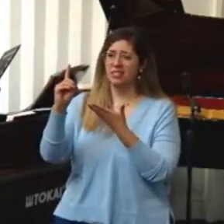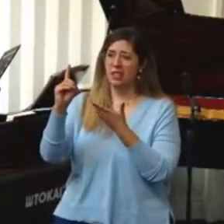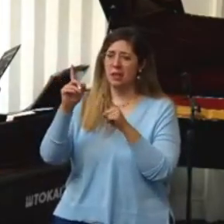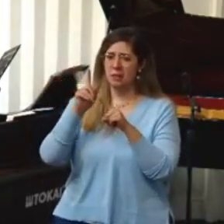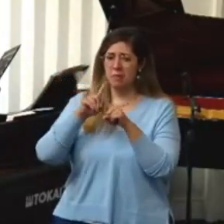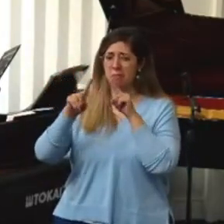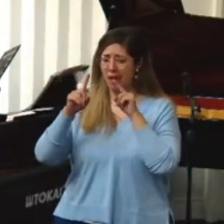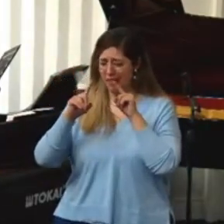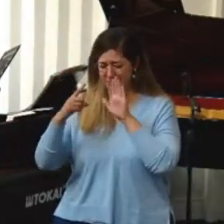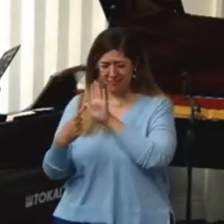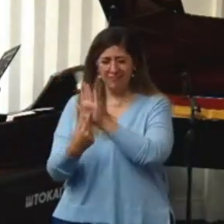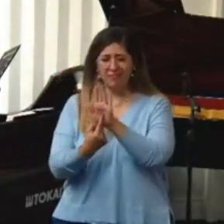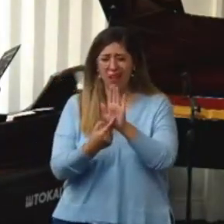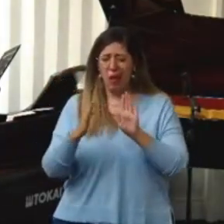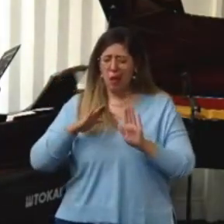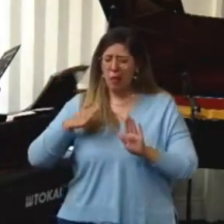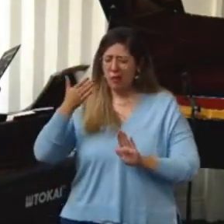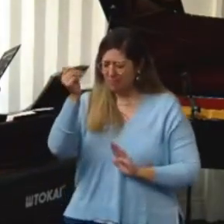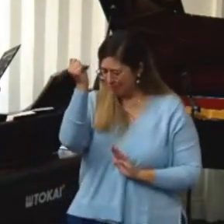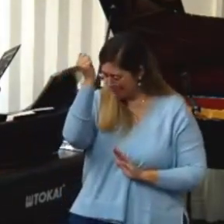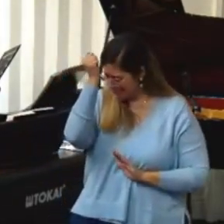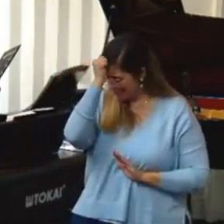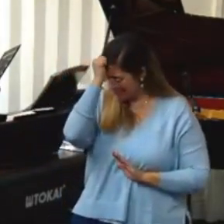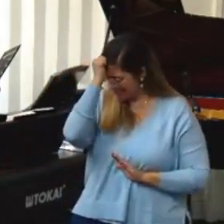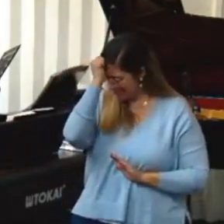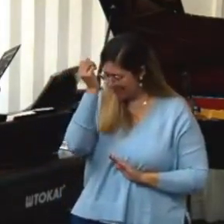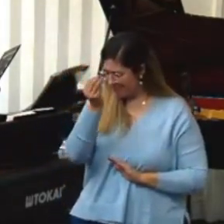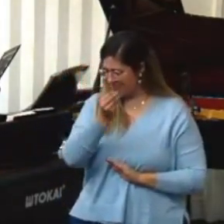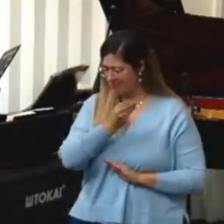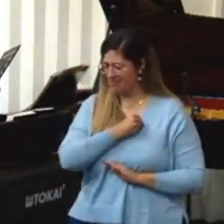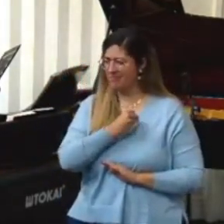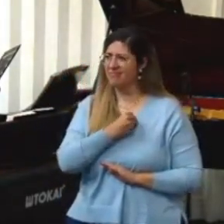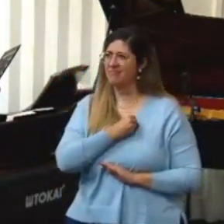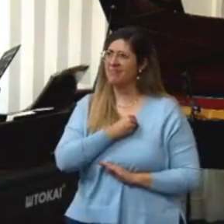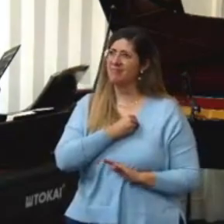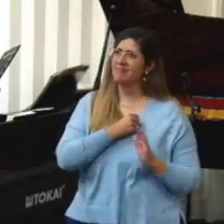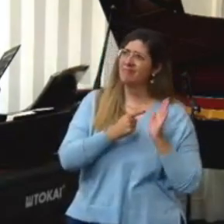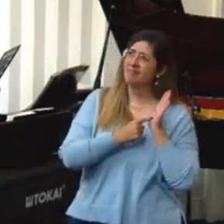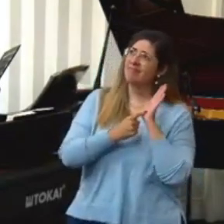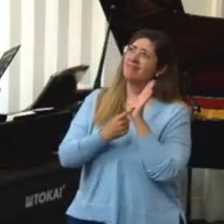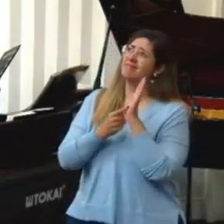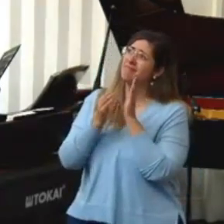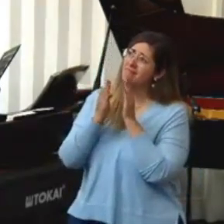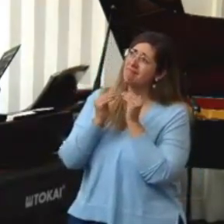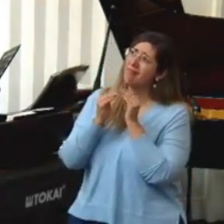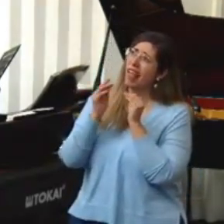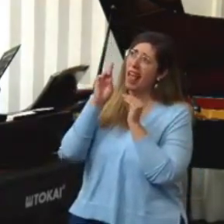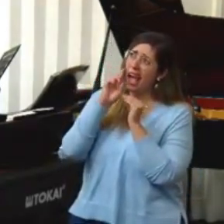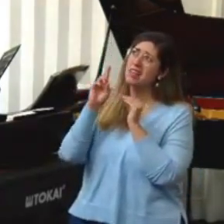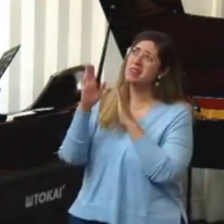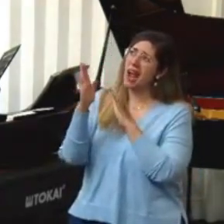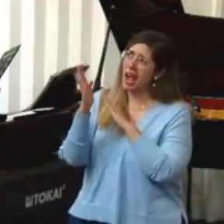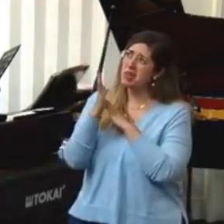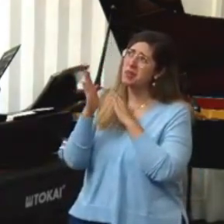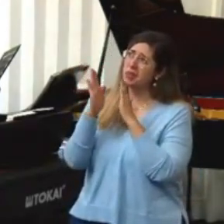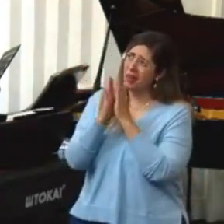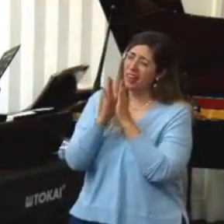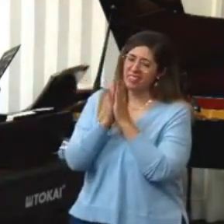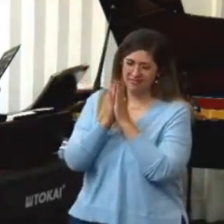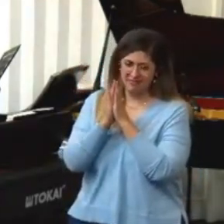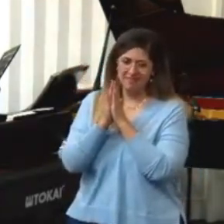mundo. Mas quando nós, e depois de fazermos com que Deus seja ridicularizado,